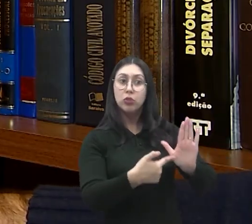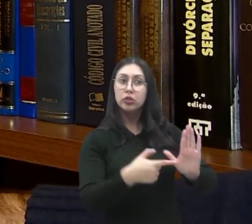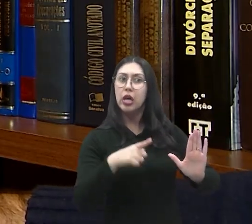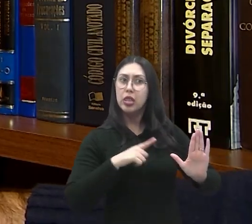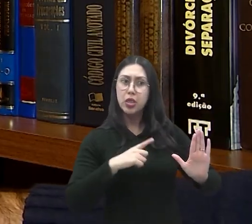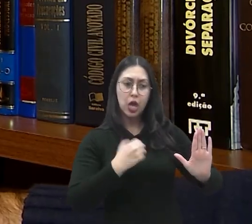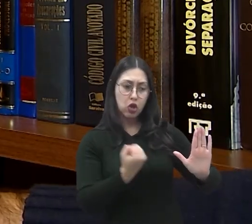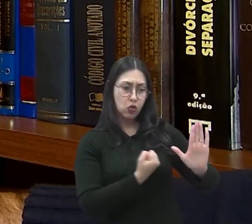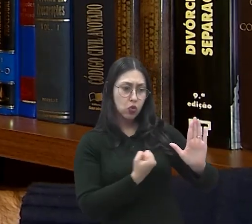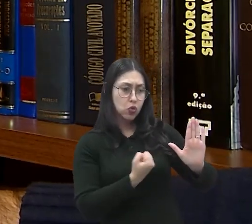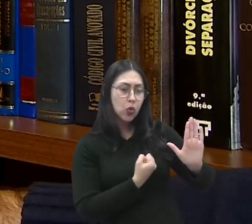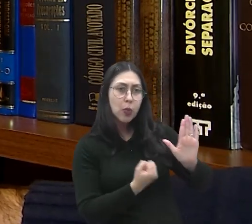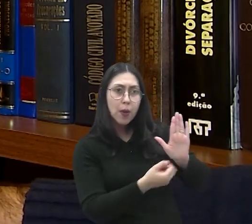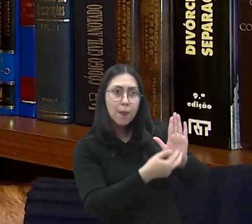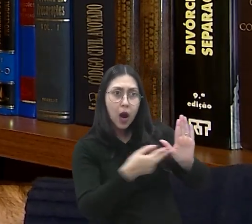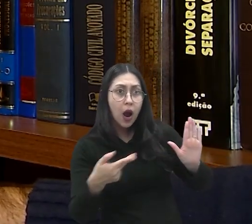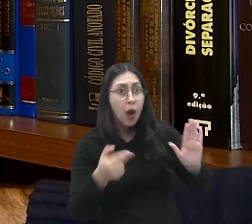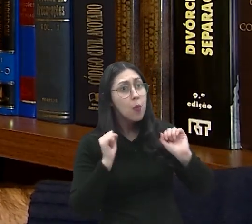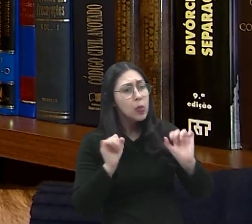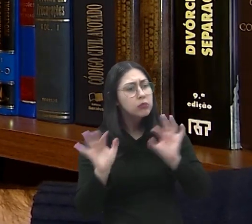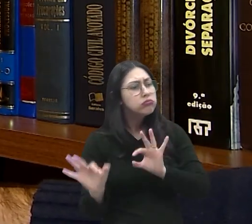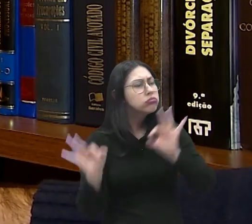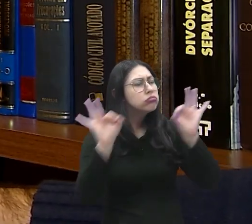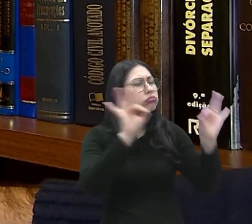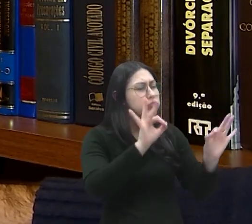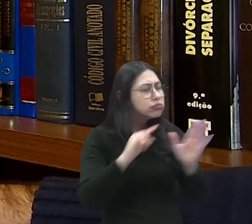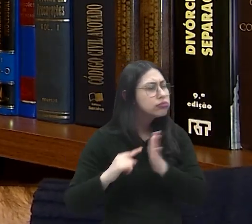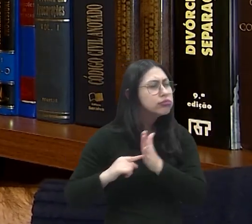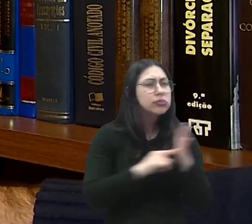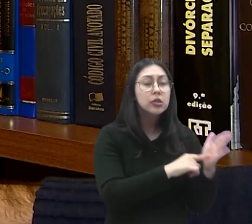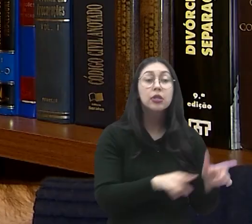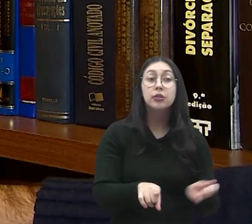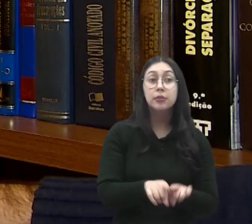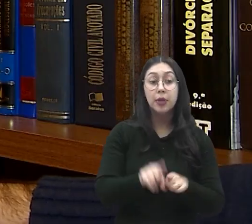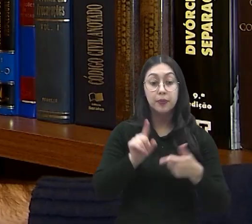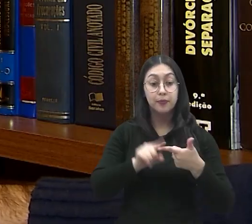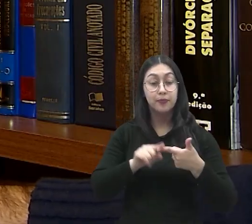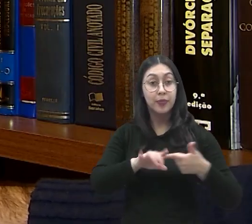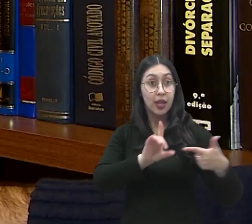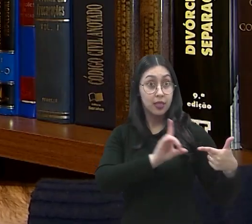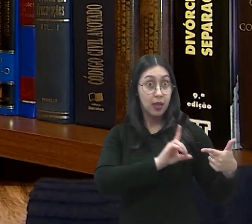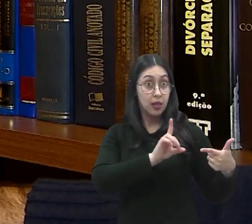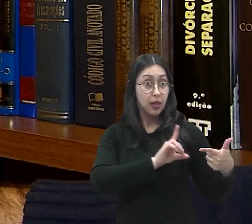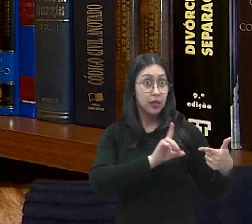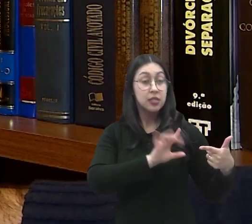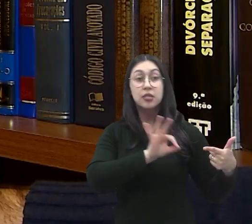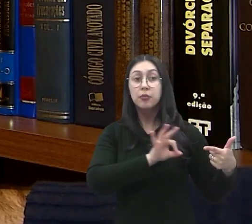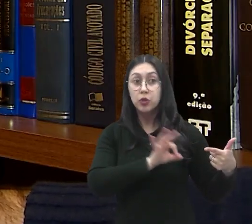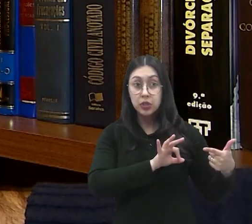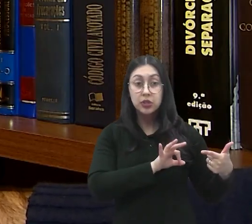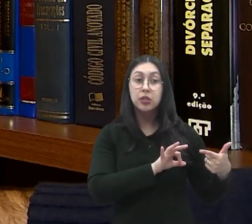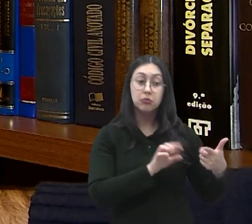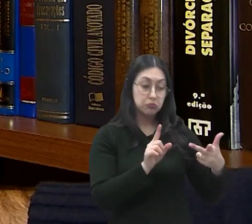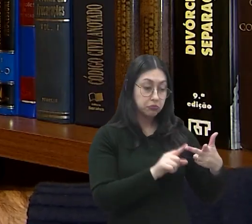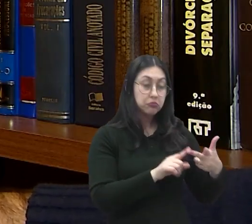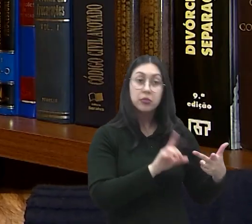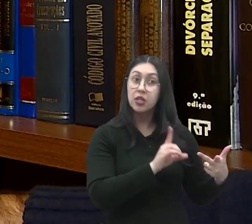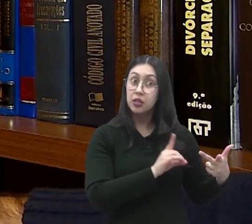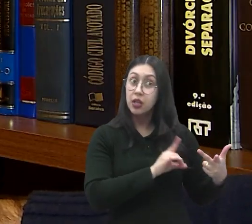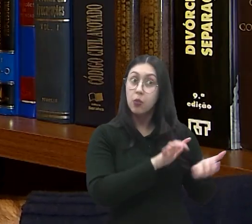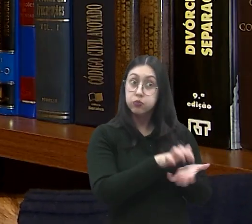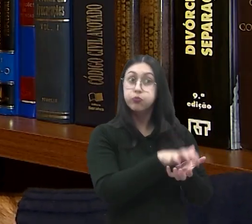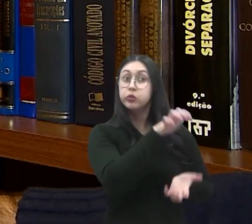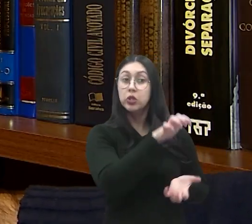um protocolo, então a pessoa que denunciou ela pode acompanhar. As delegacias de polícia, não só a delegacia do idoso,